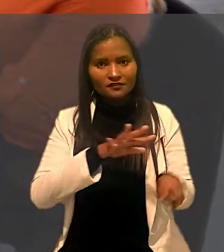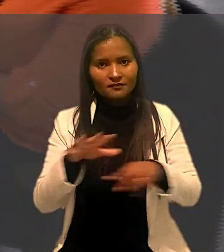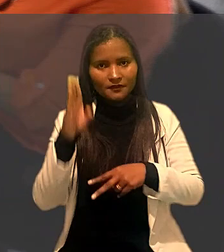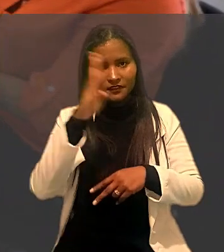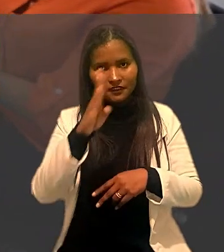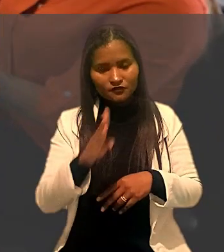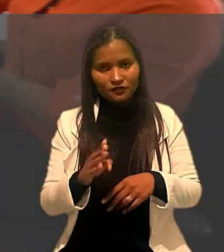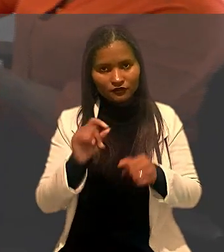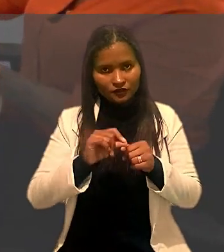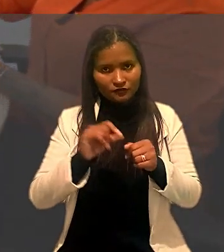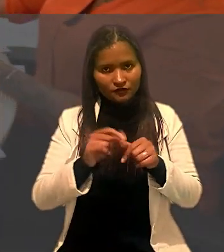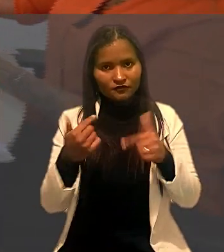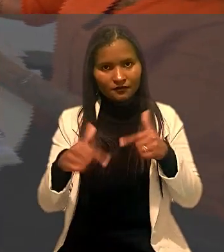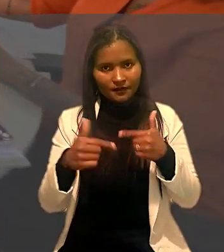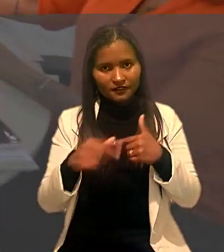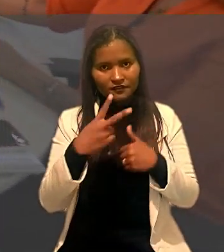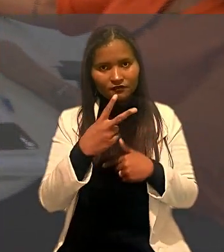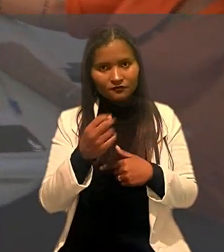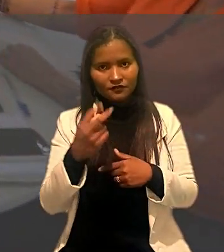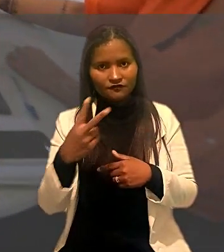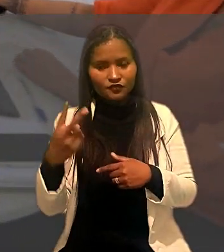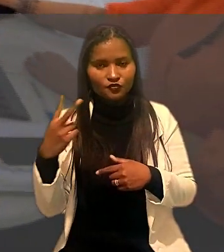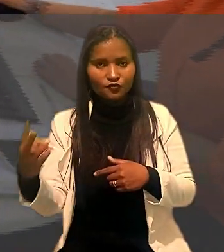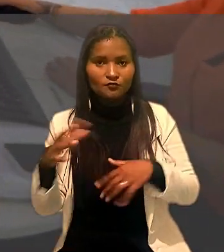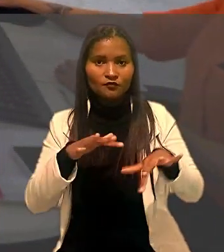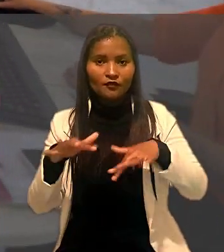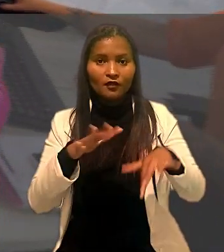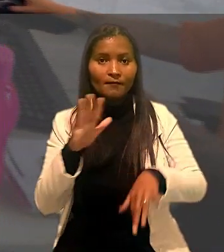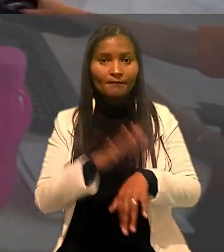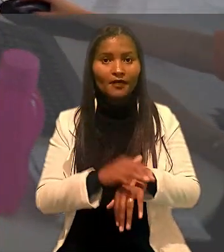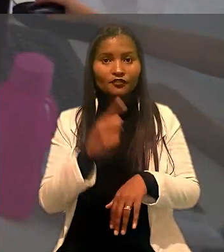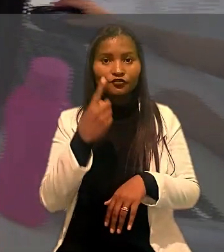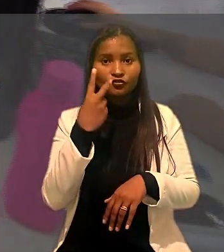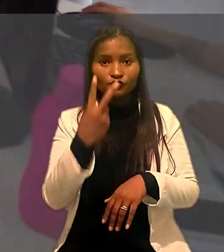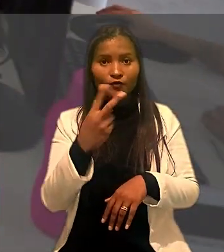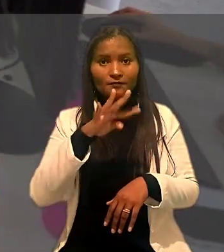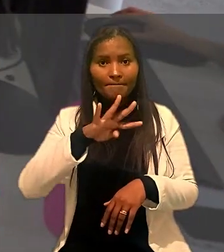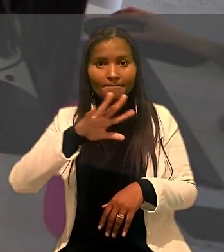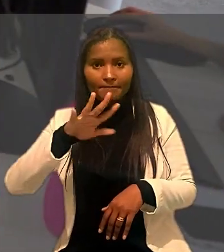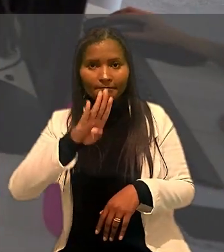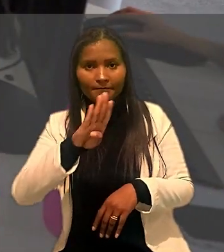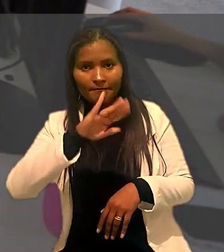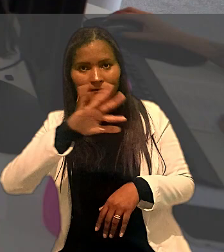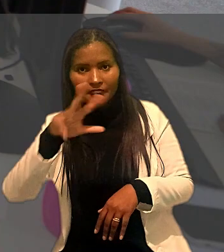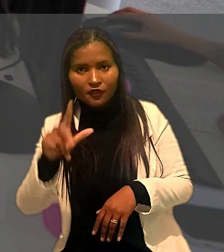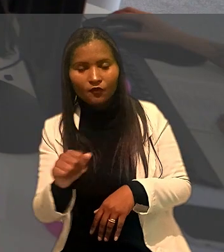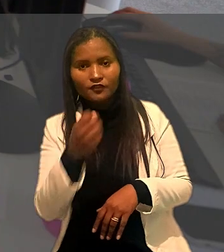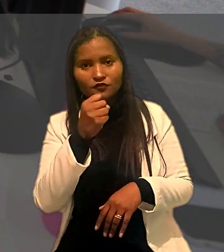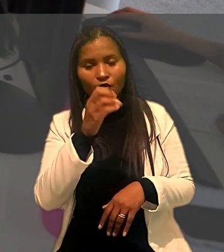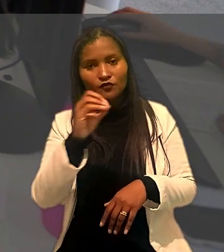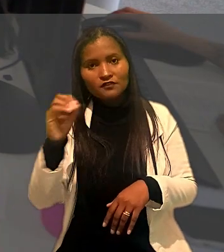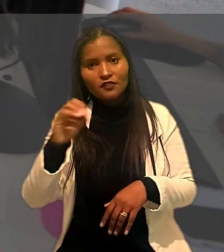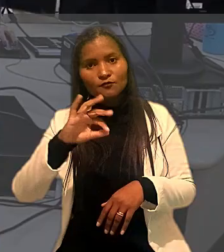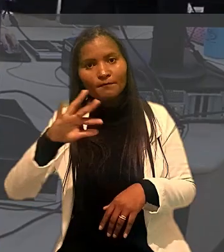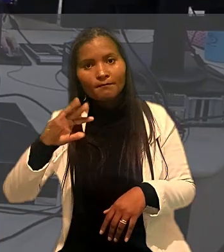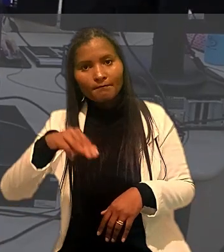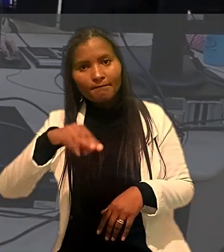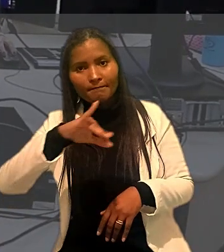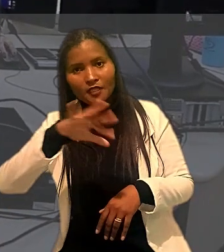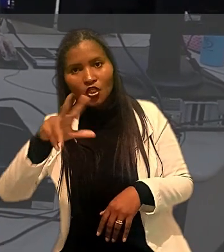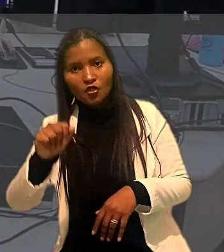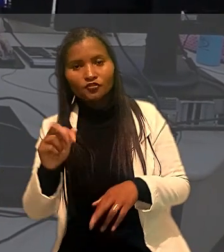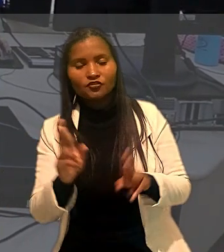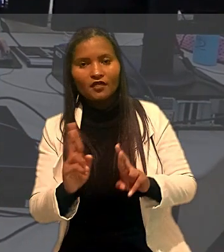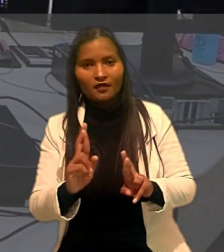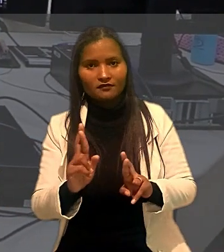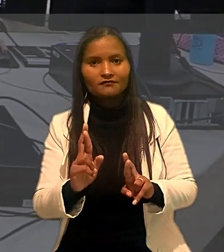Semana Nacional da Execução Trabalhista 2022 movimentou mais de 2 bilhões e 800 milhões de reais. A